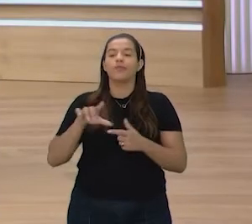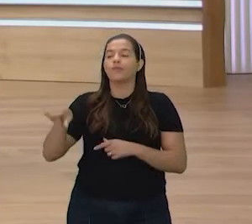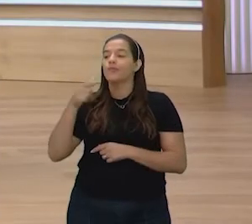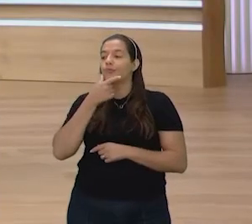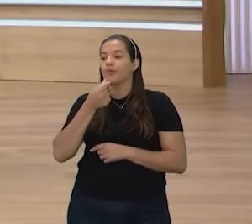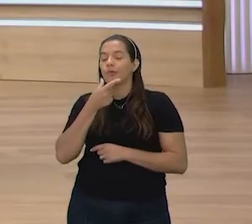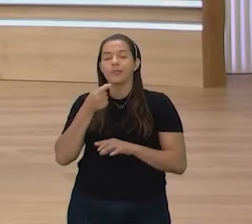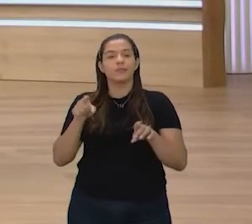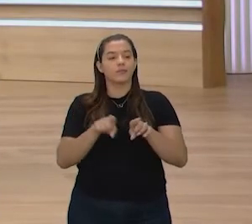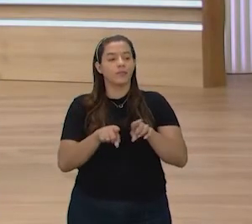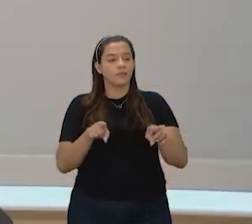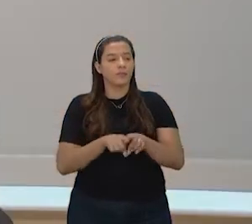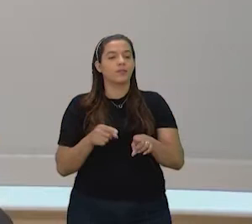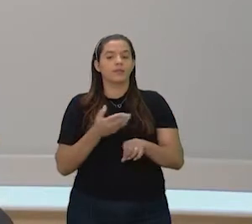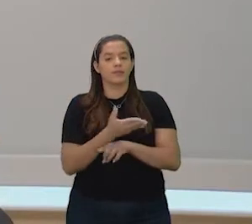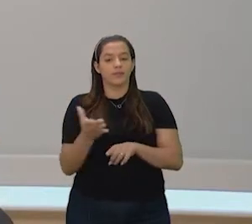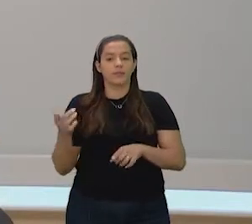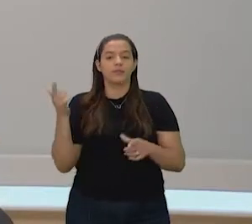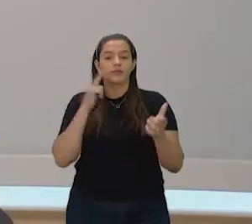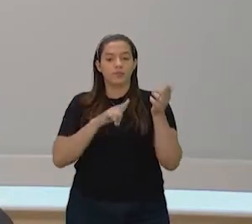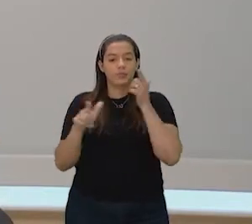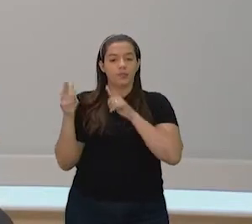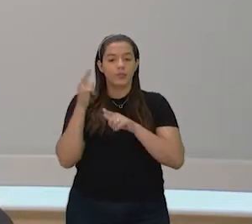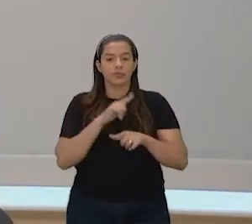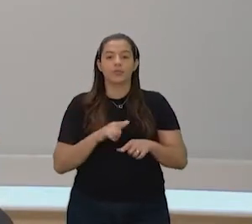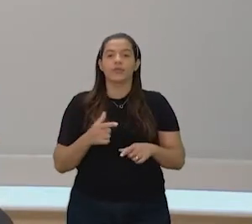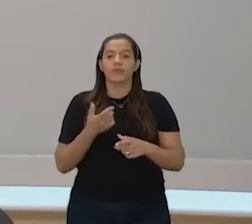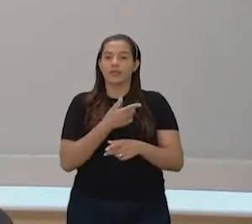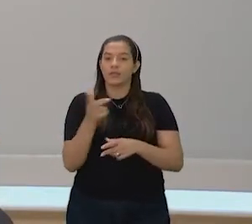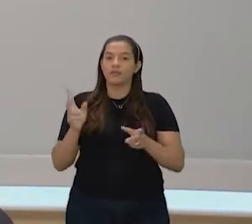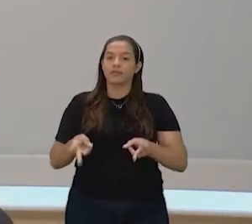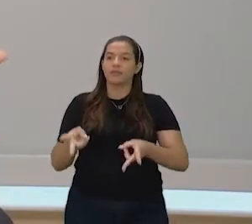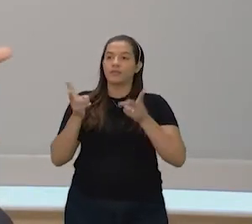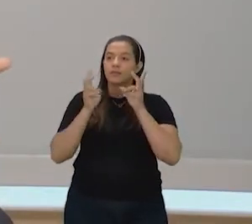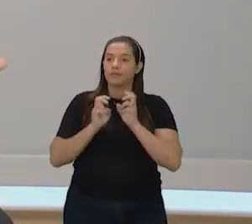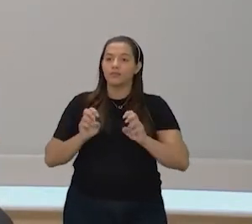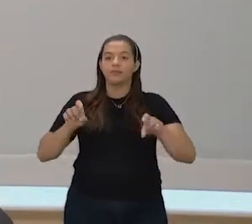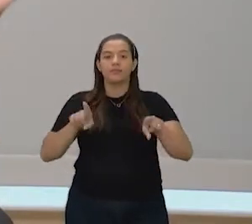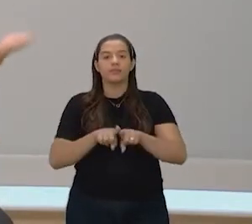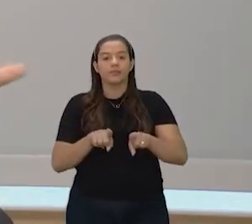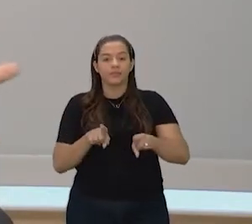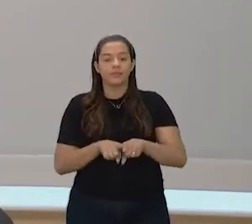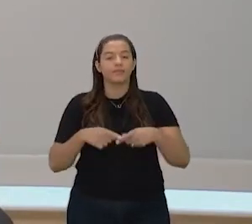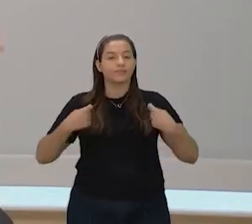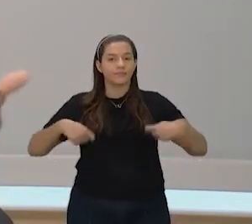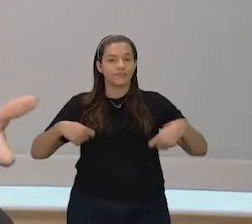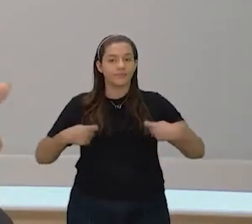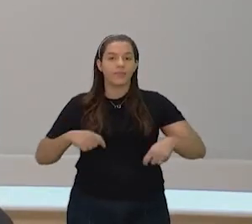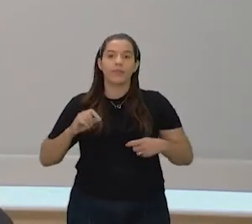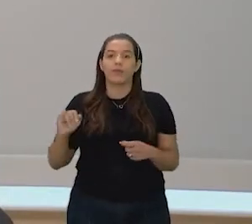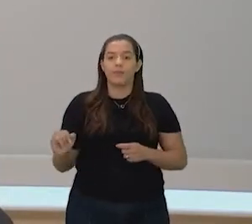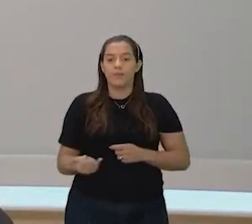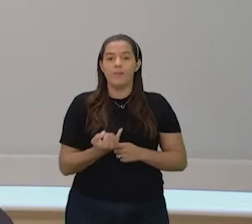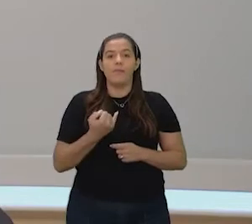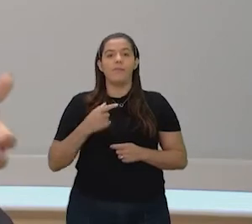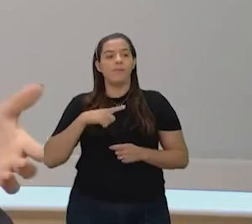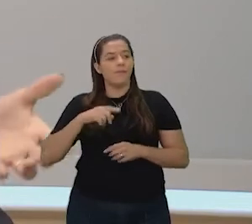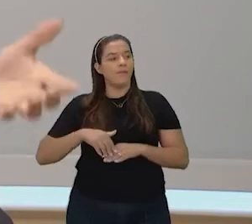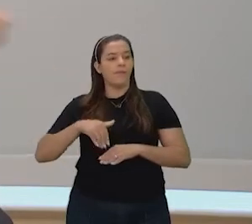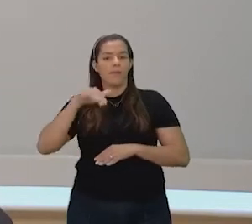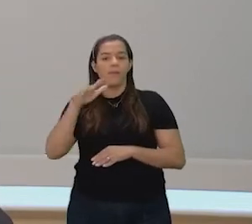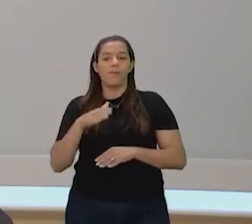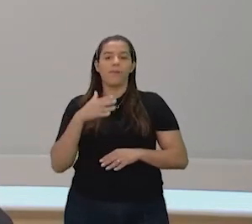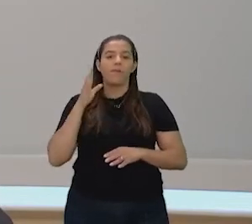homens, graças a Deus, eles também têm percebido que eles têm que... É proveitoso, é mais divertido